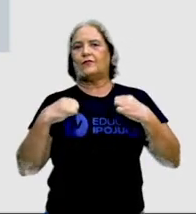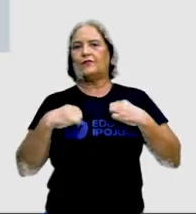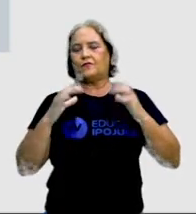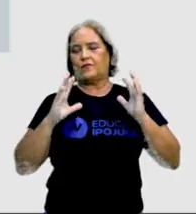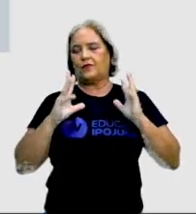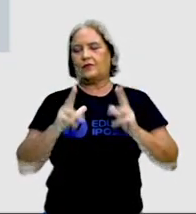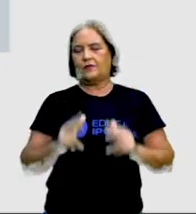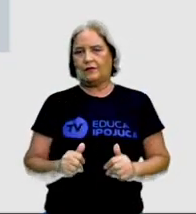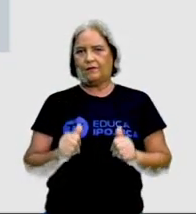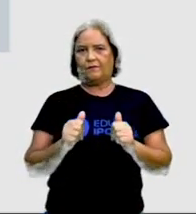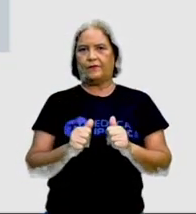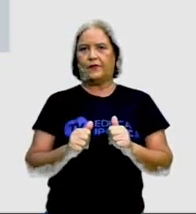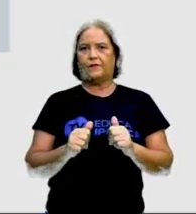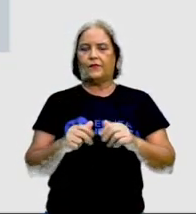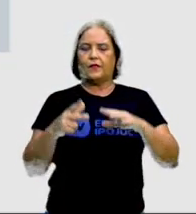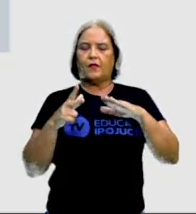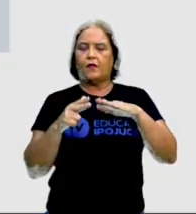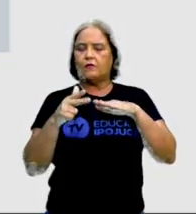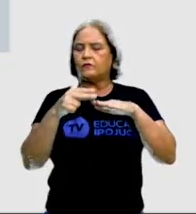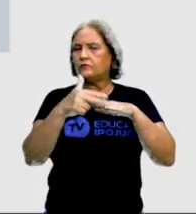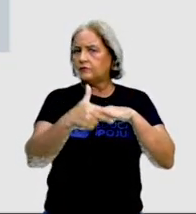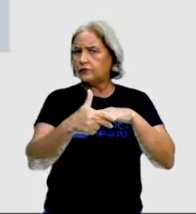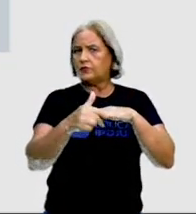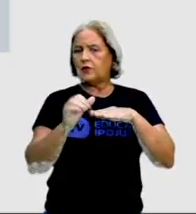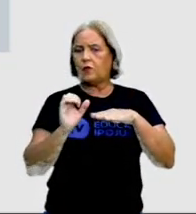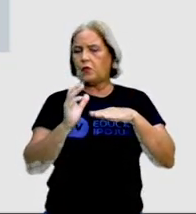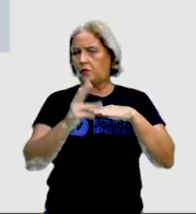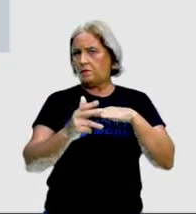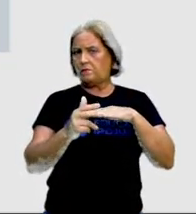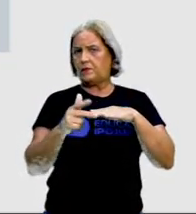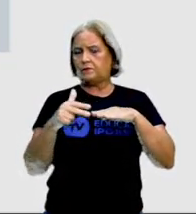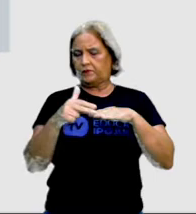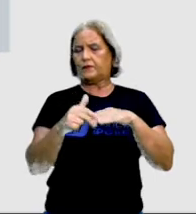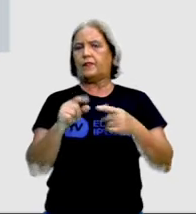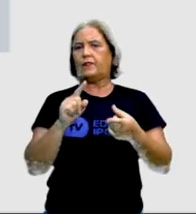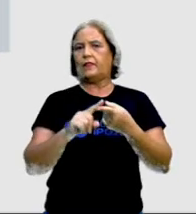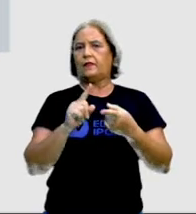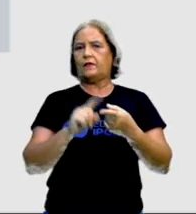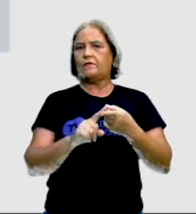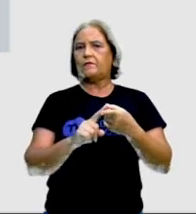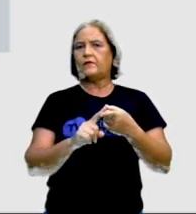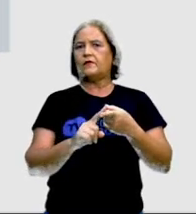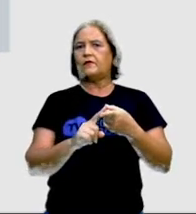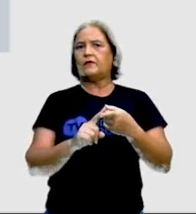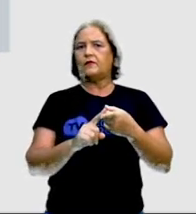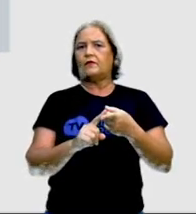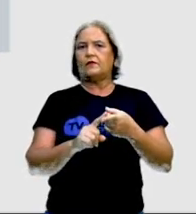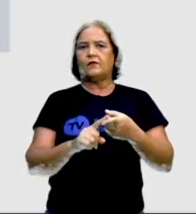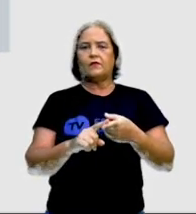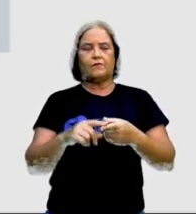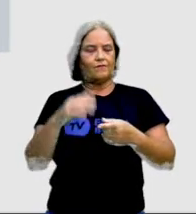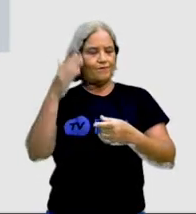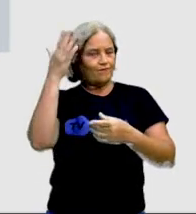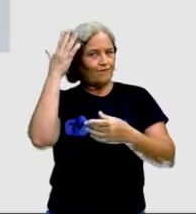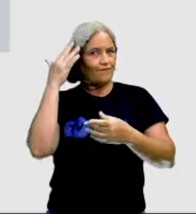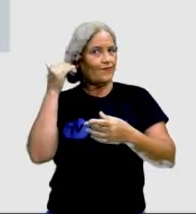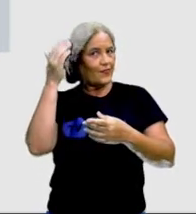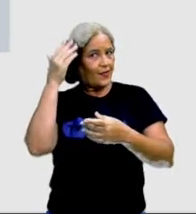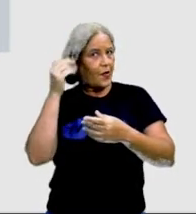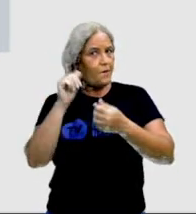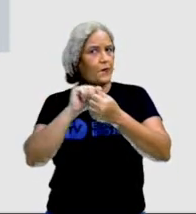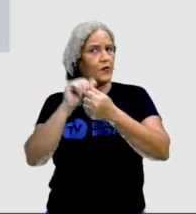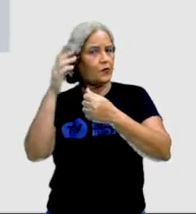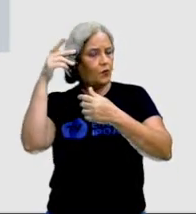limpinhas, manter as unhas limpas e cortadas. E também lavar bem, né? E pentear